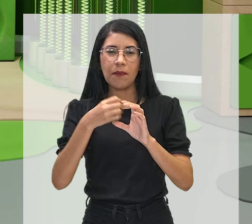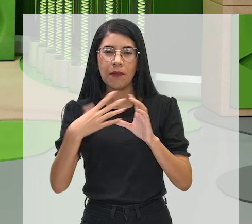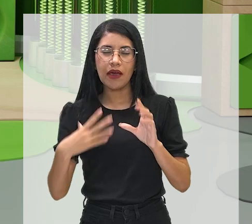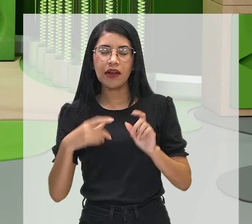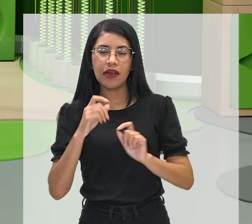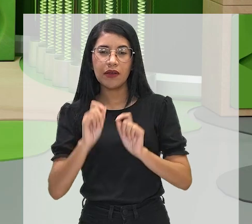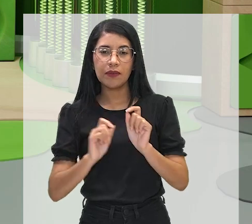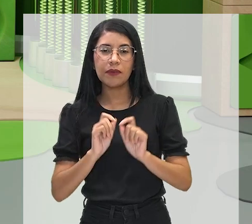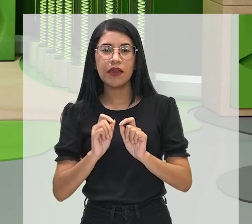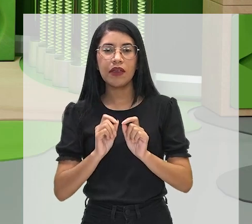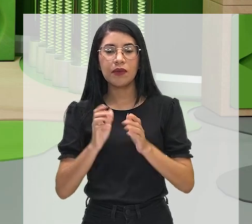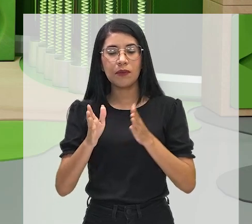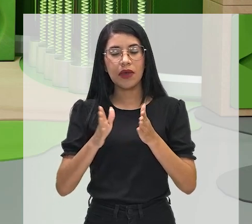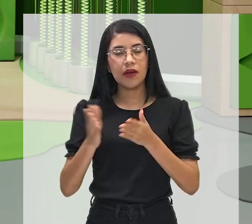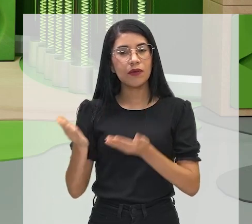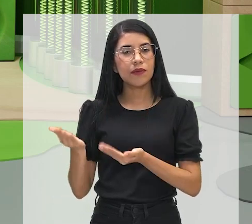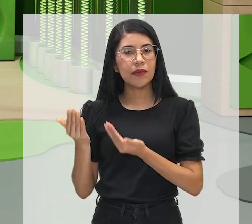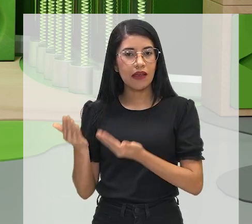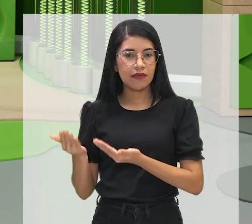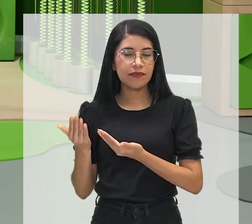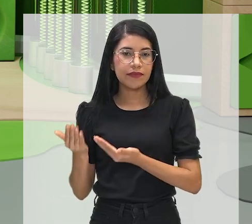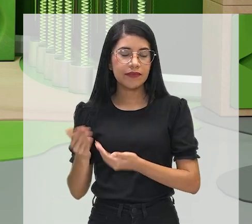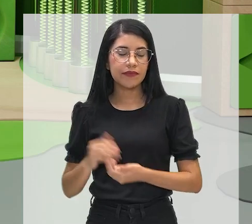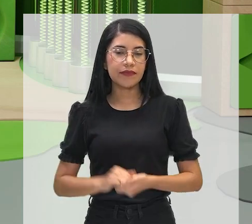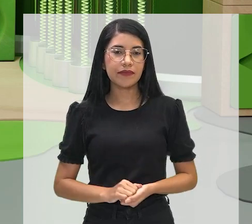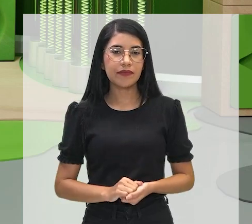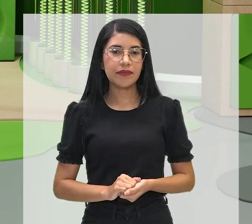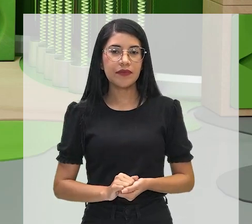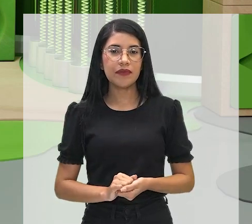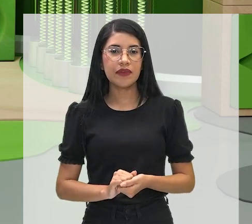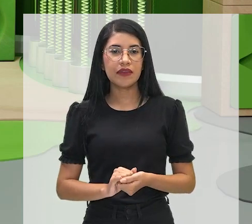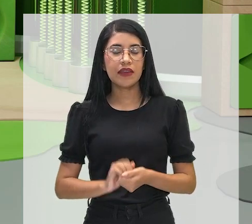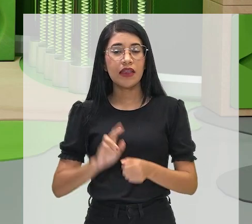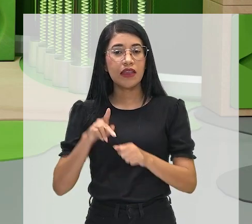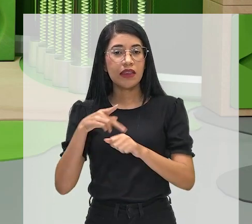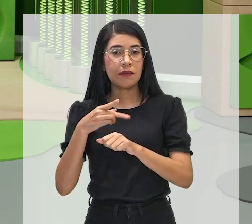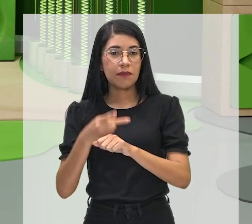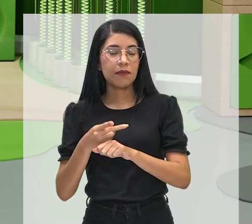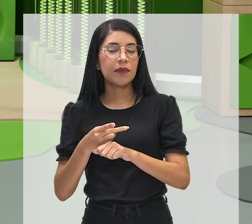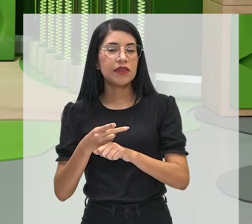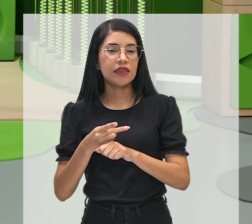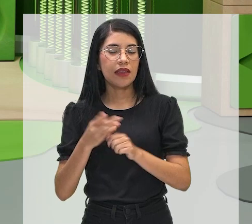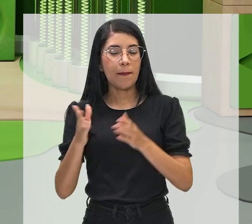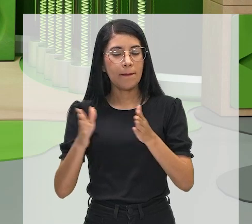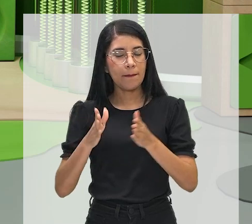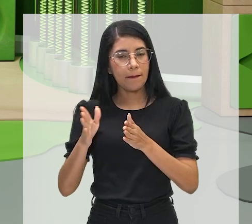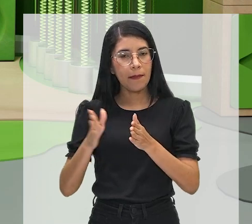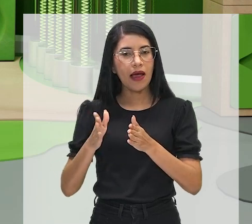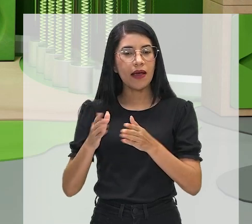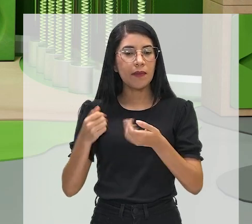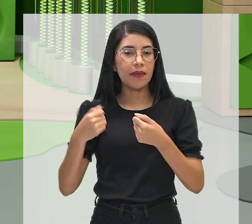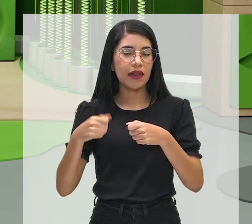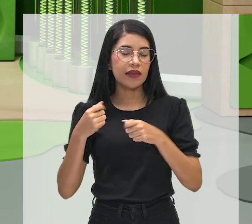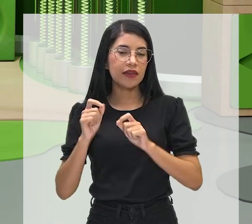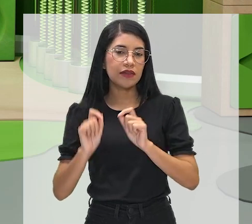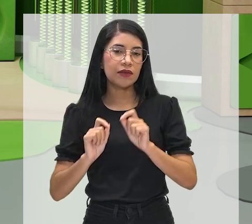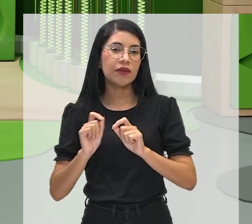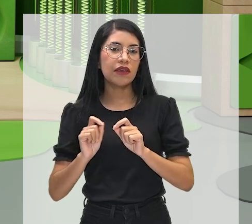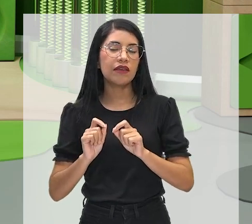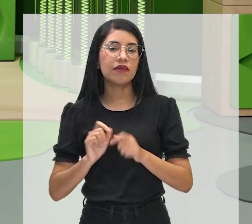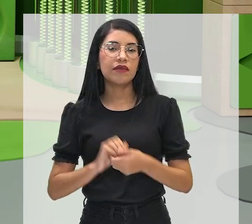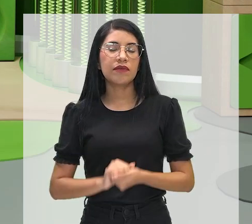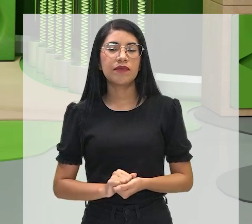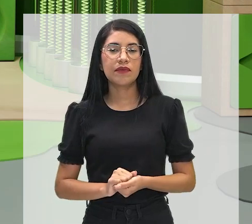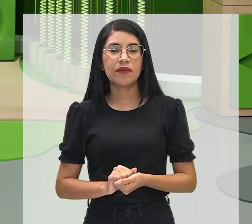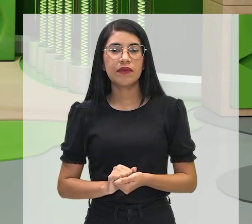muito características do que a gente chama de adolescência. E para passar para esta fase da adolescência, é necessário